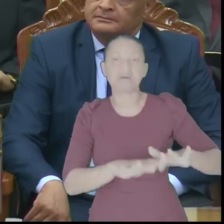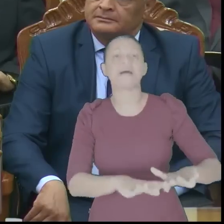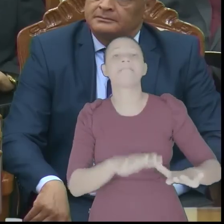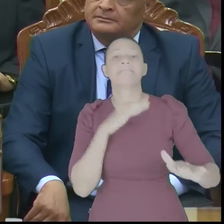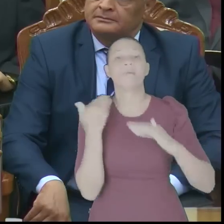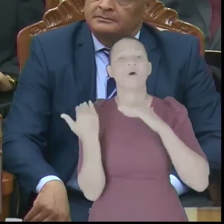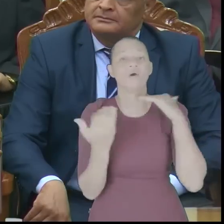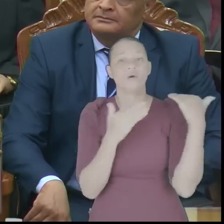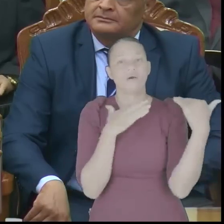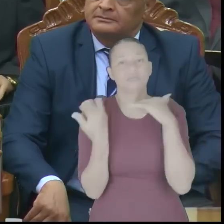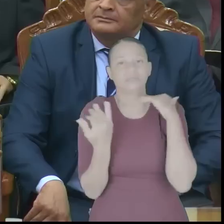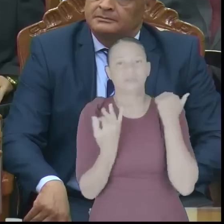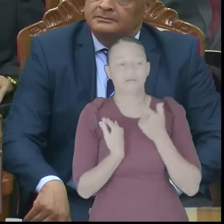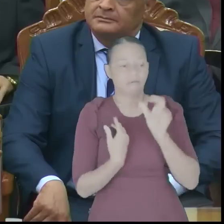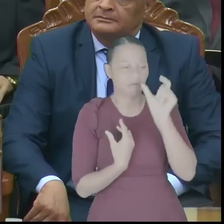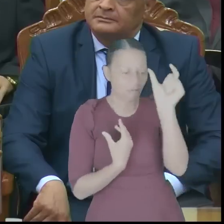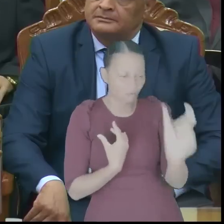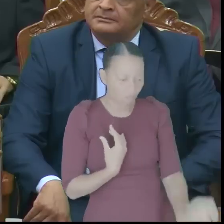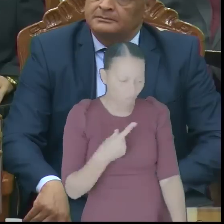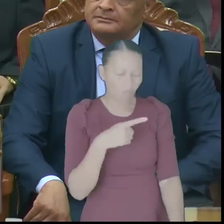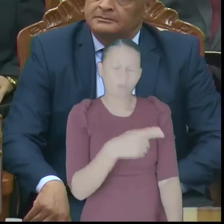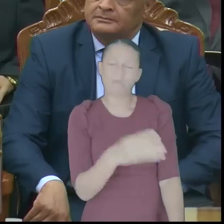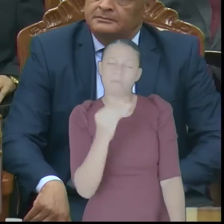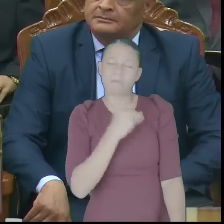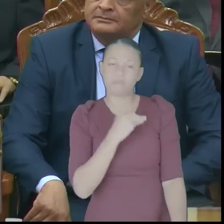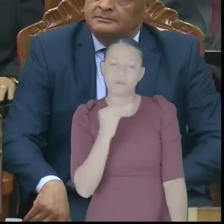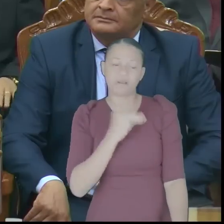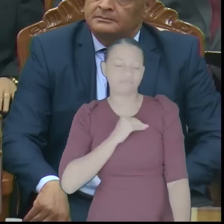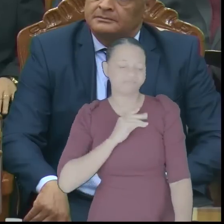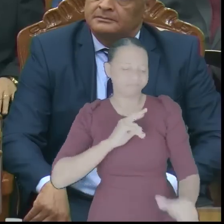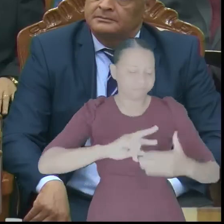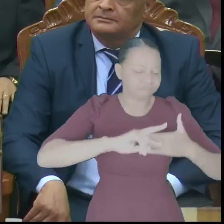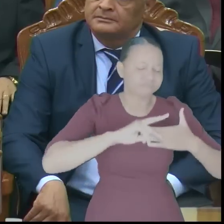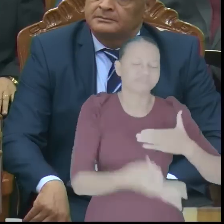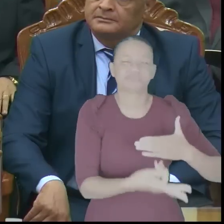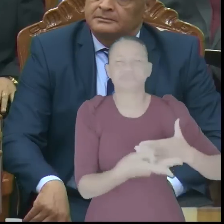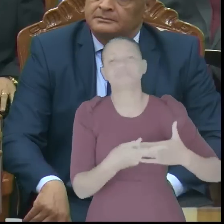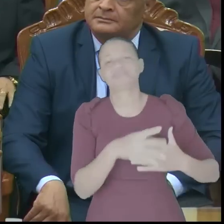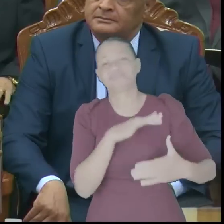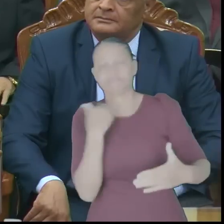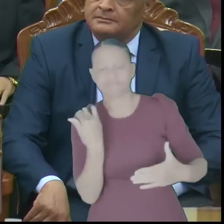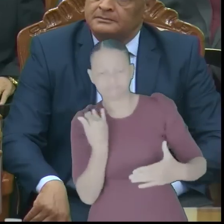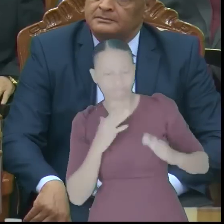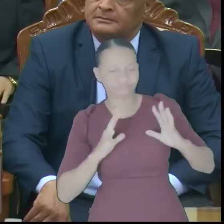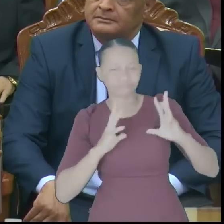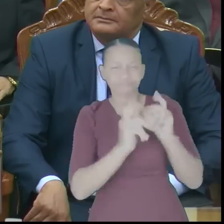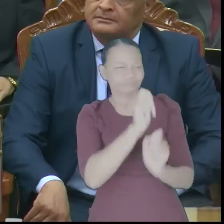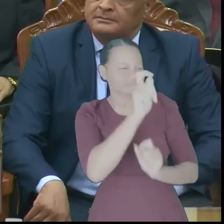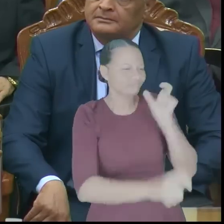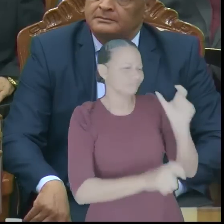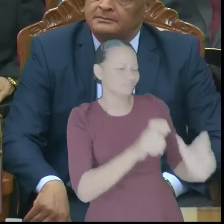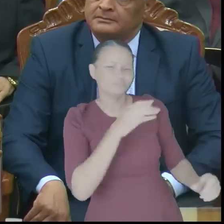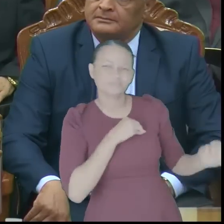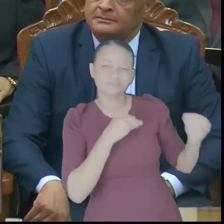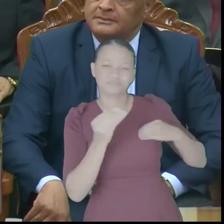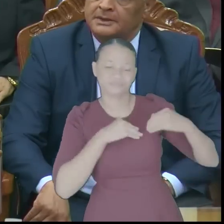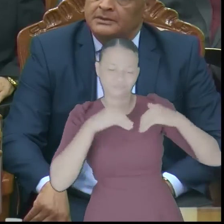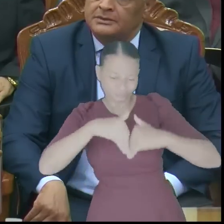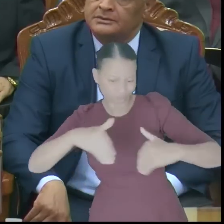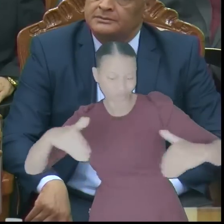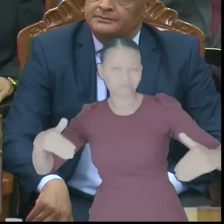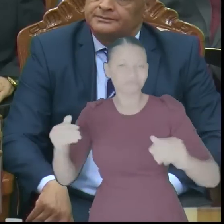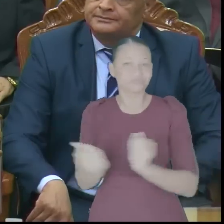a morte veio. E a Bíblia diz que todos pecaram, e destituídos estávamos da glória de